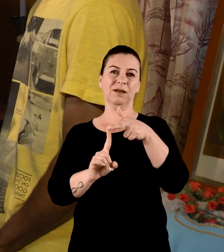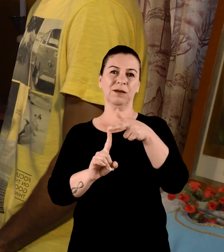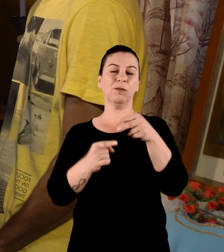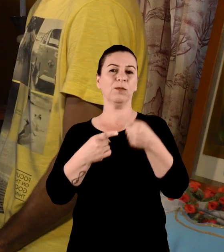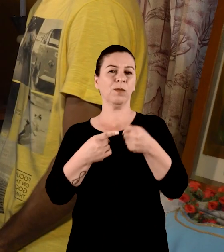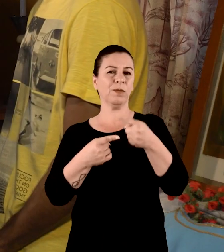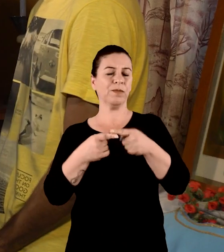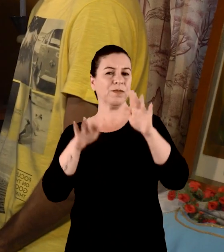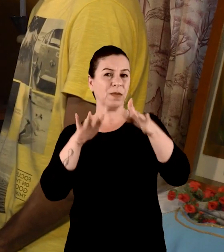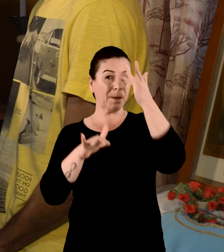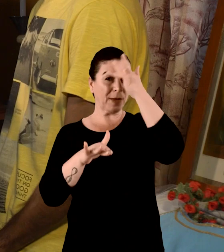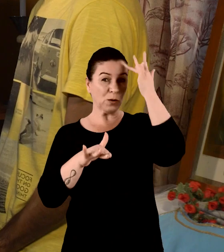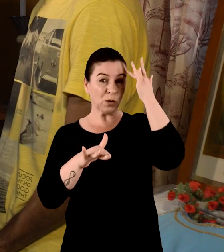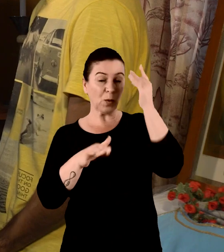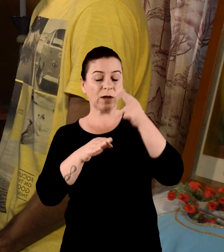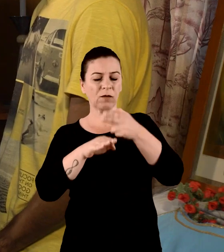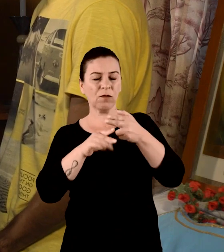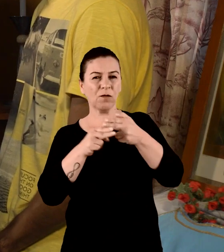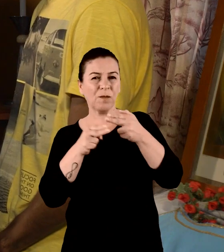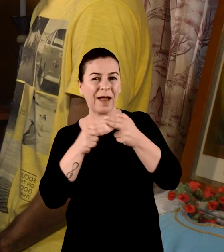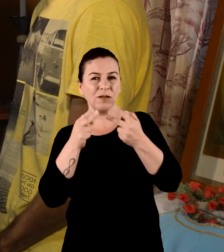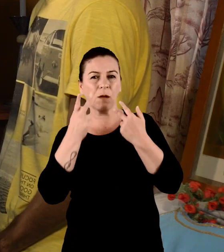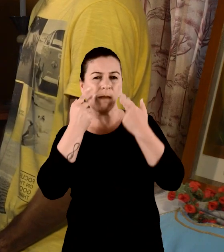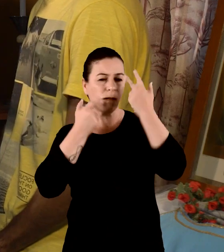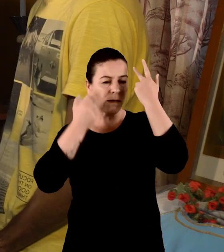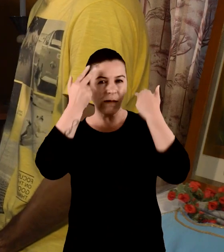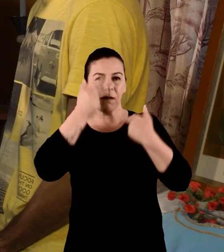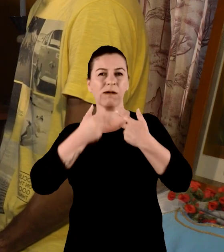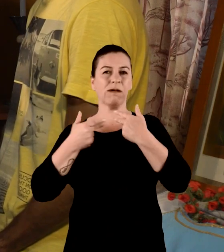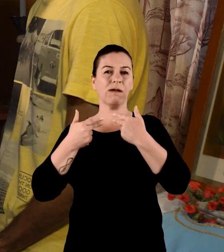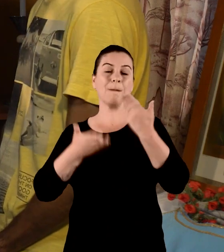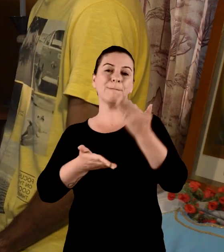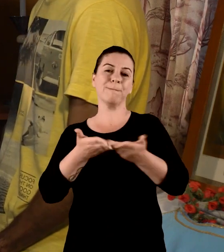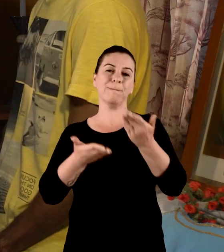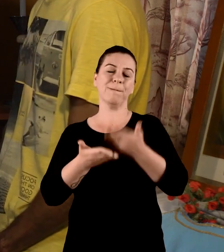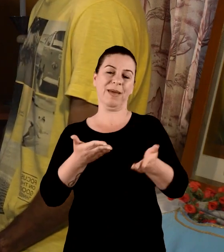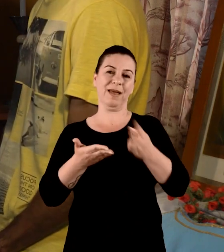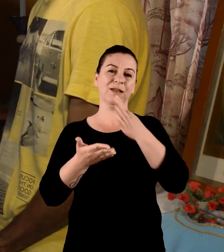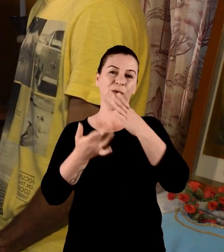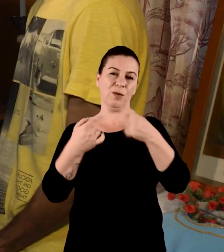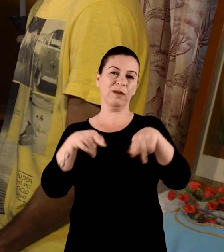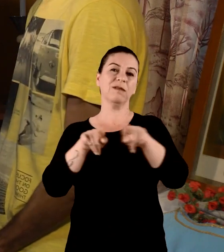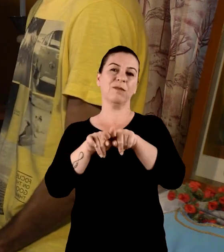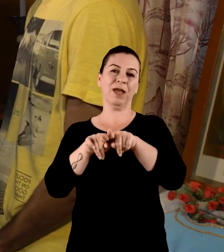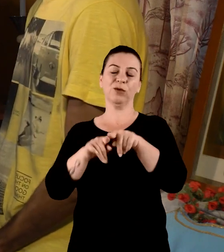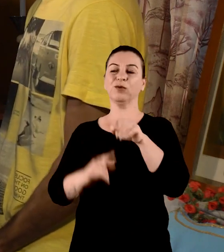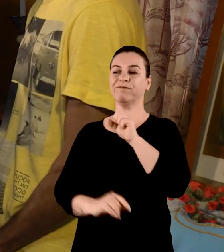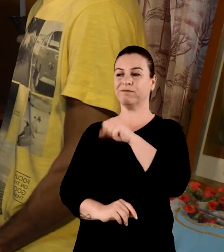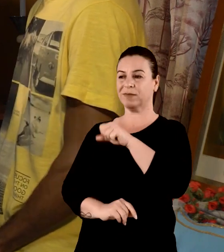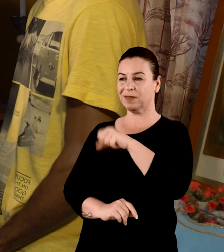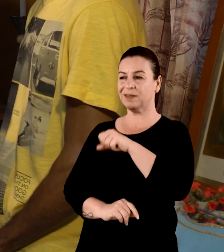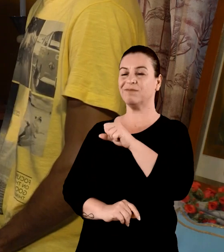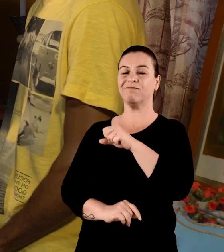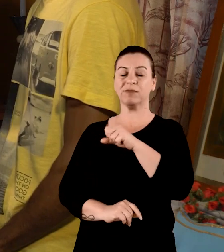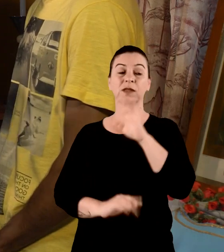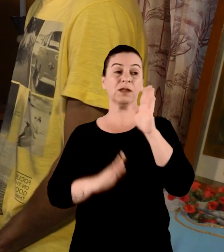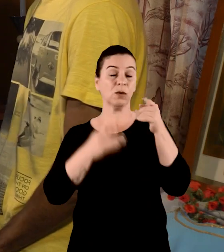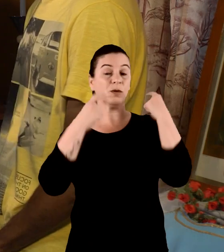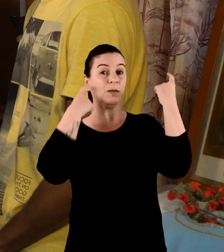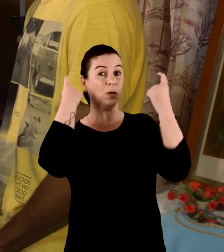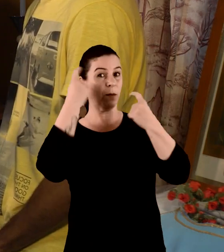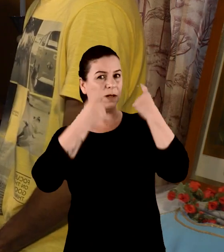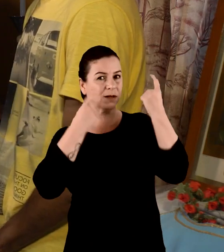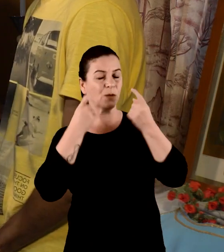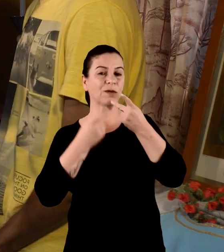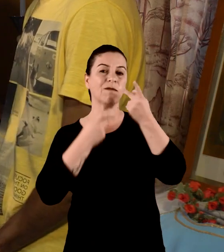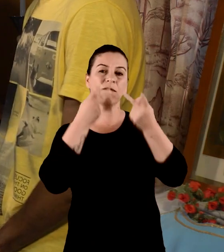né? É a mesma coisa que a pessoa que faz muita plástica, não é verdade? Sim. Perde aquele reconhecimento. Então eu tenho essa preocupação